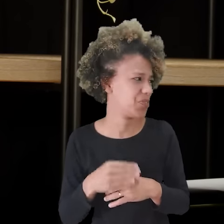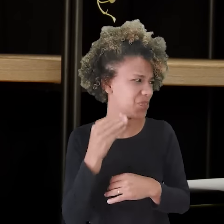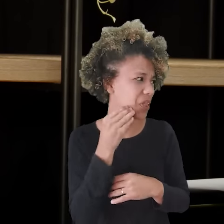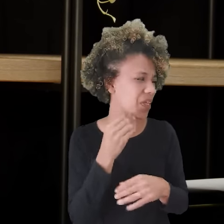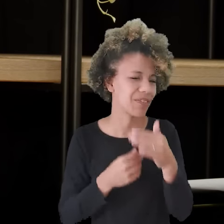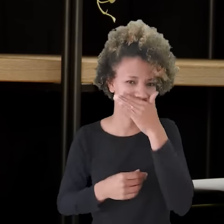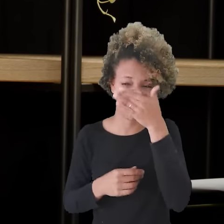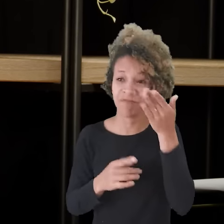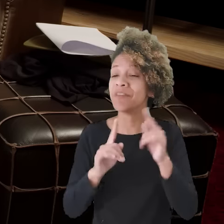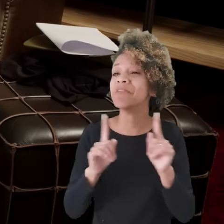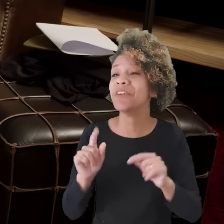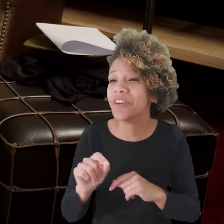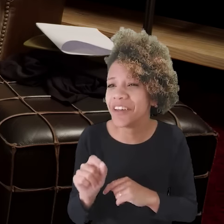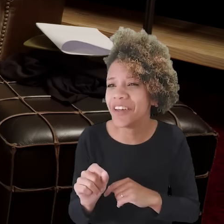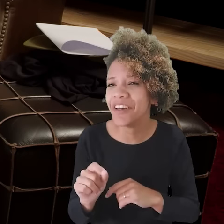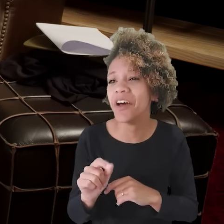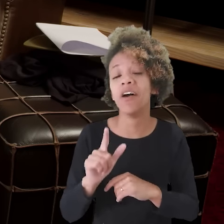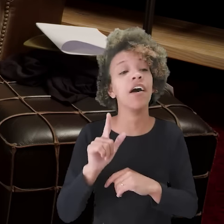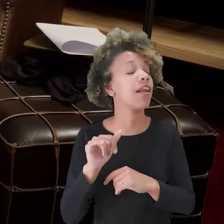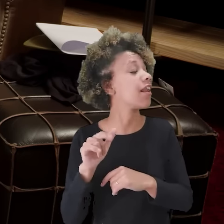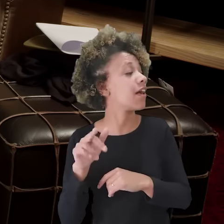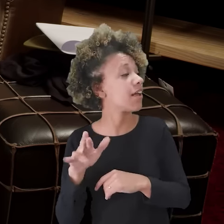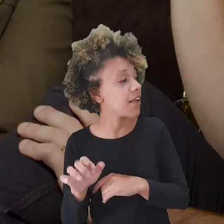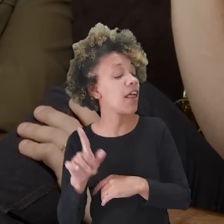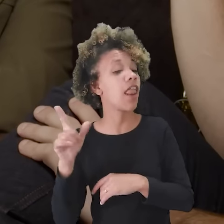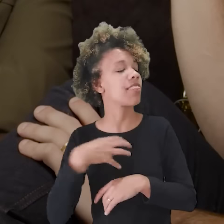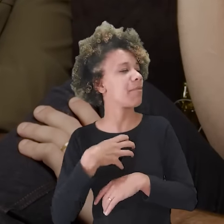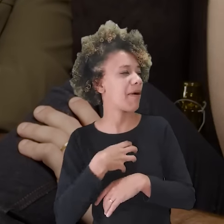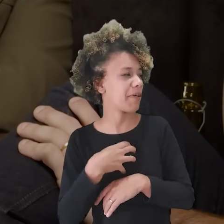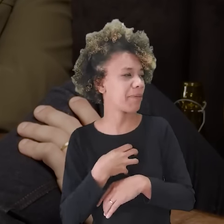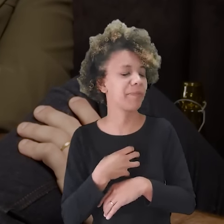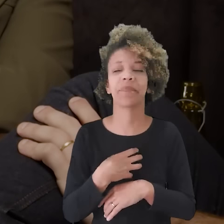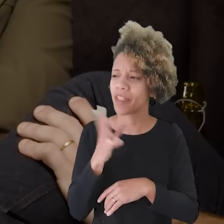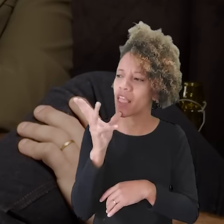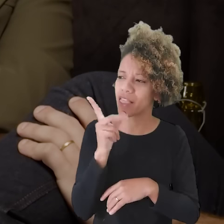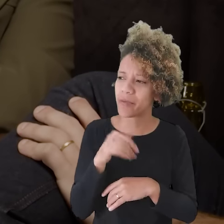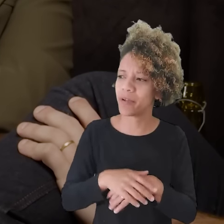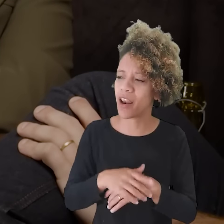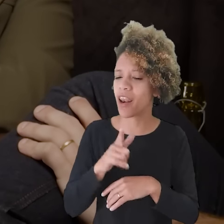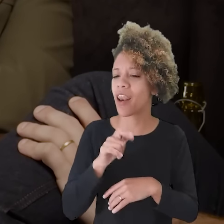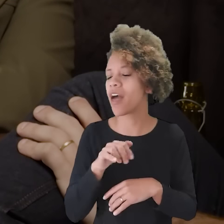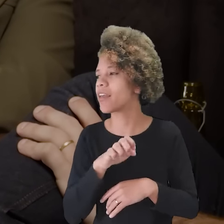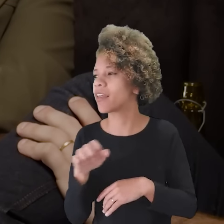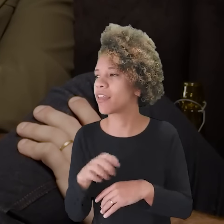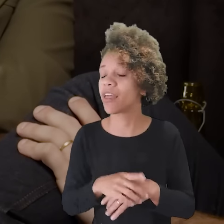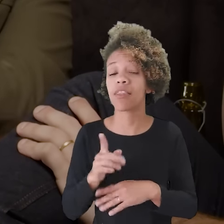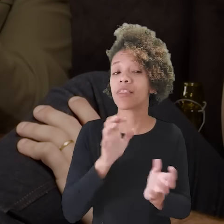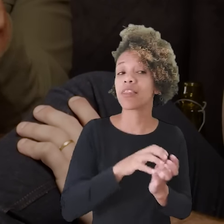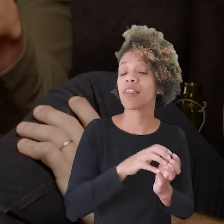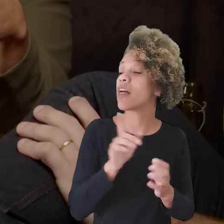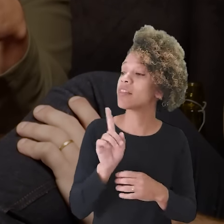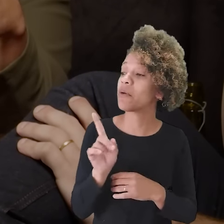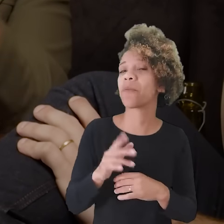tentei fazer um lá ele é da Bahia ele é da Bahia eu demorei para entender isso a ele o recipiente não